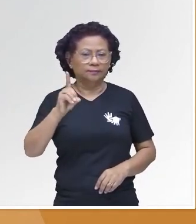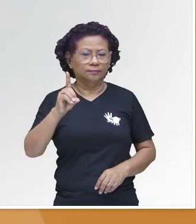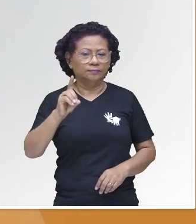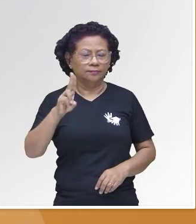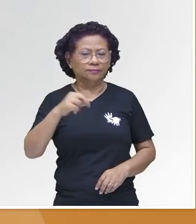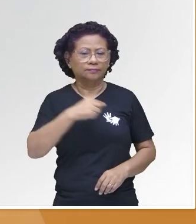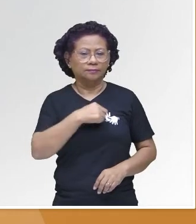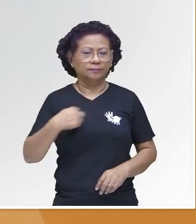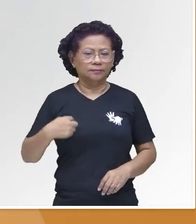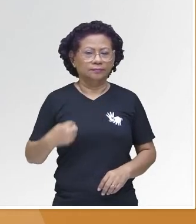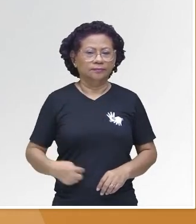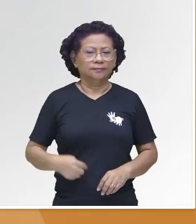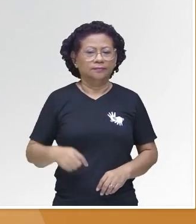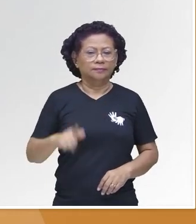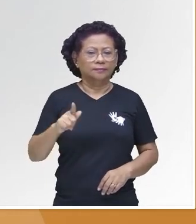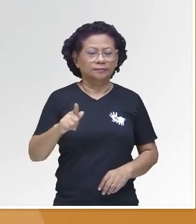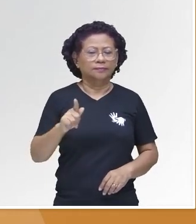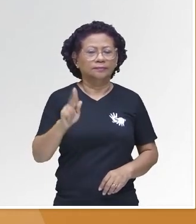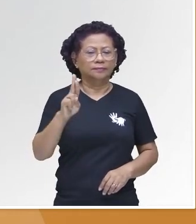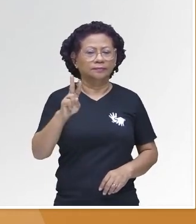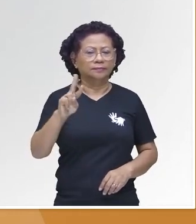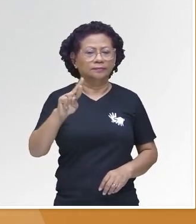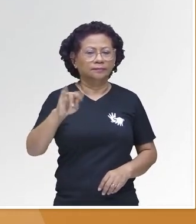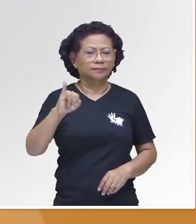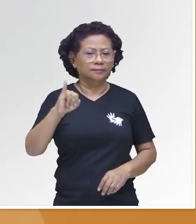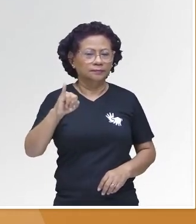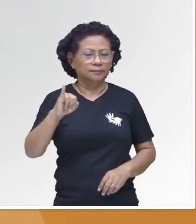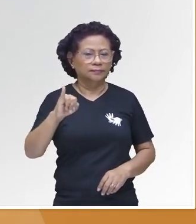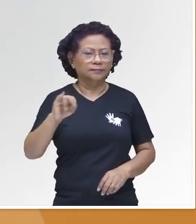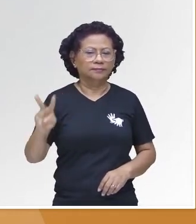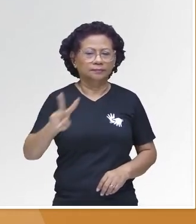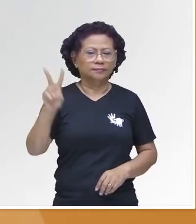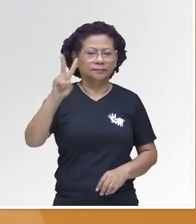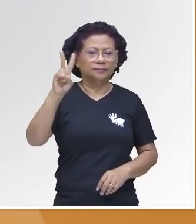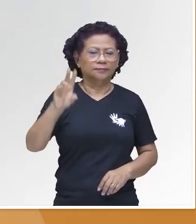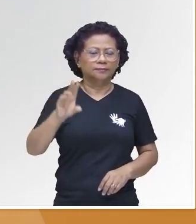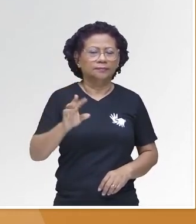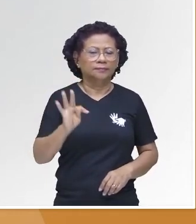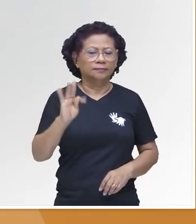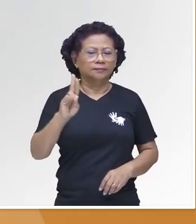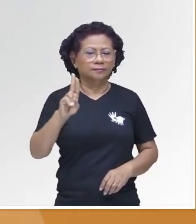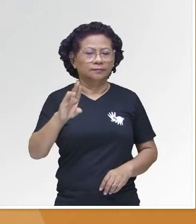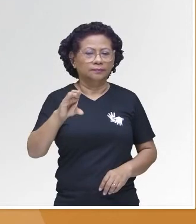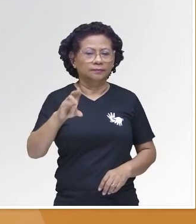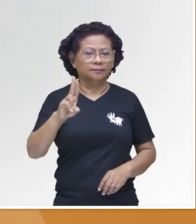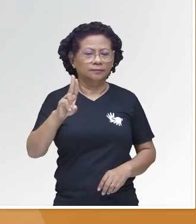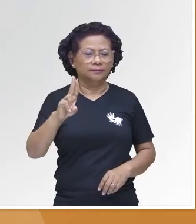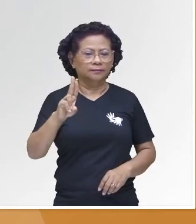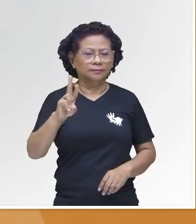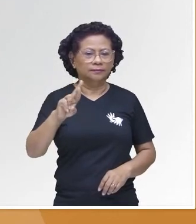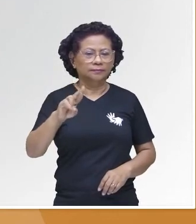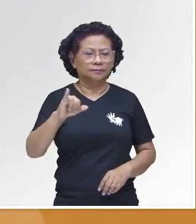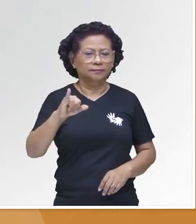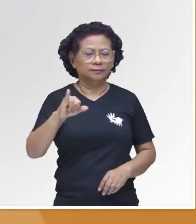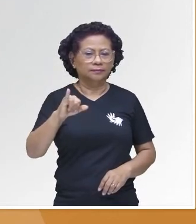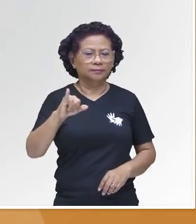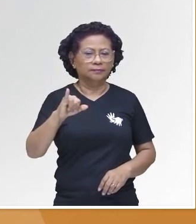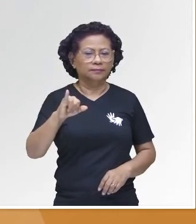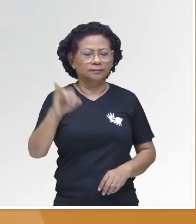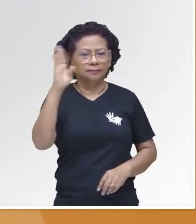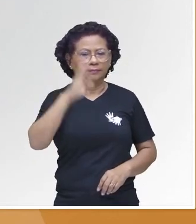a energia hidrelétrica, ela precisa dessa movimentação ali dos rios para que